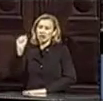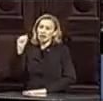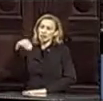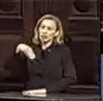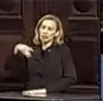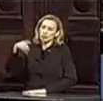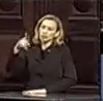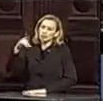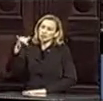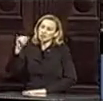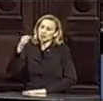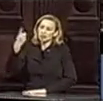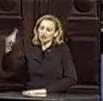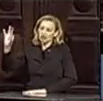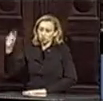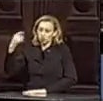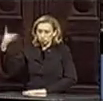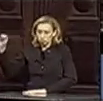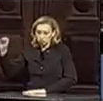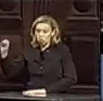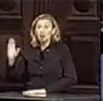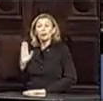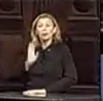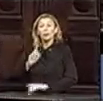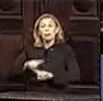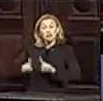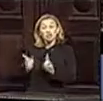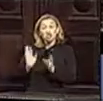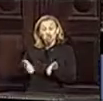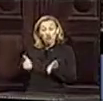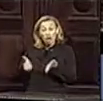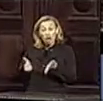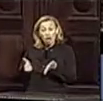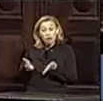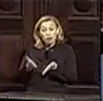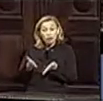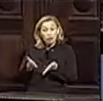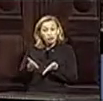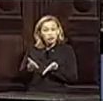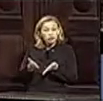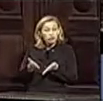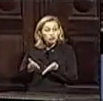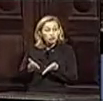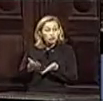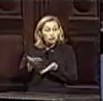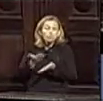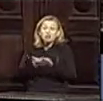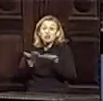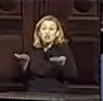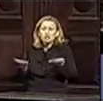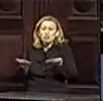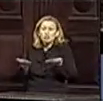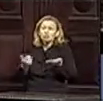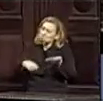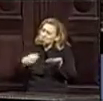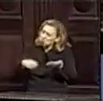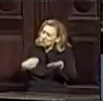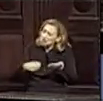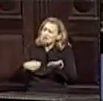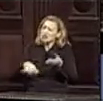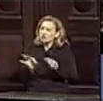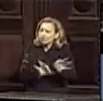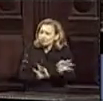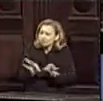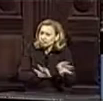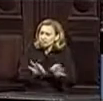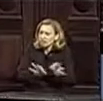já perdeu completamente a possibilidade de organizar a segurança pública no estado do Rio de